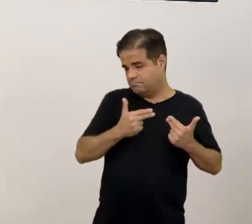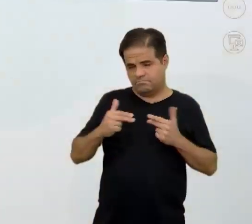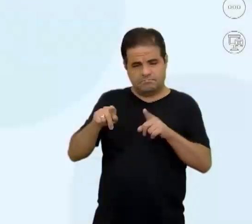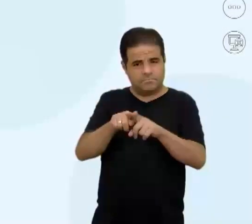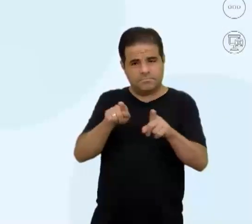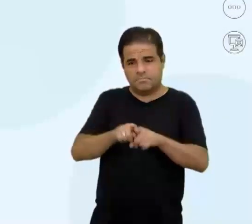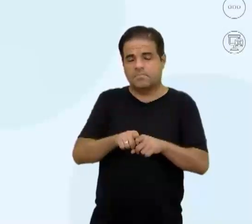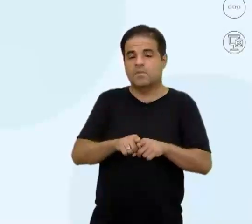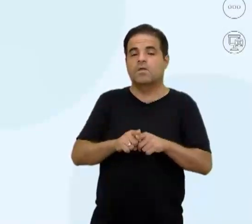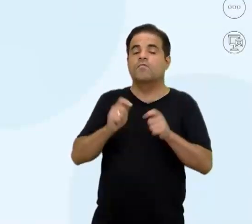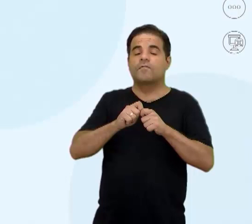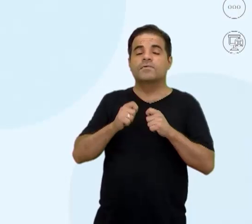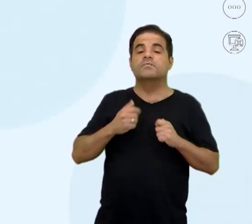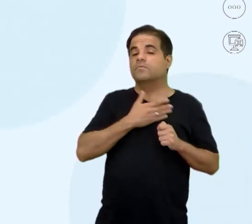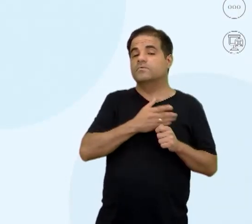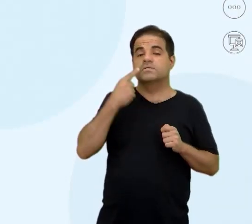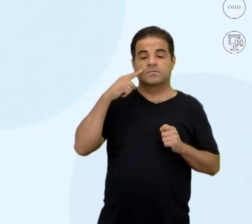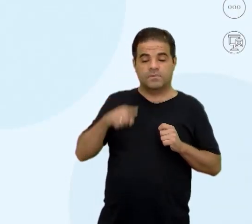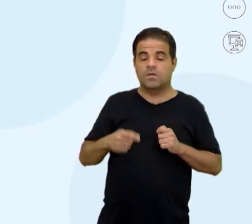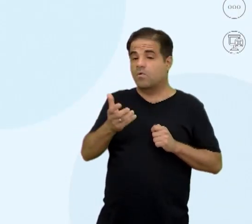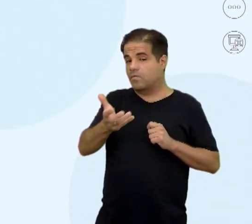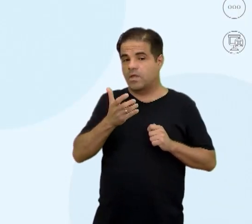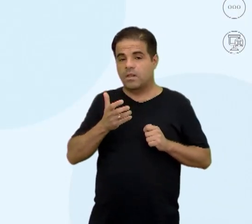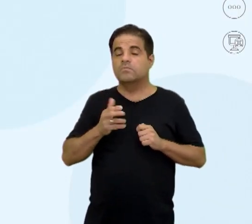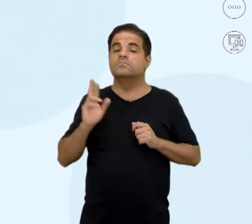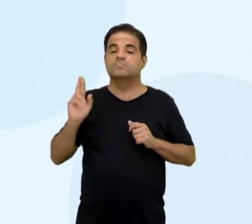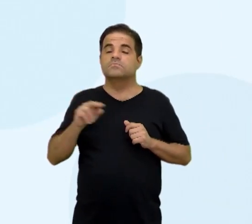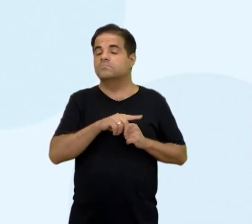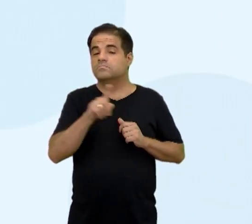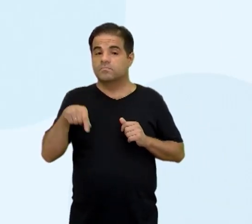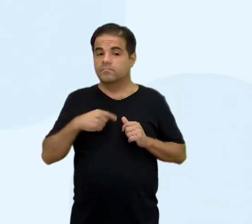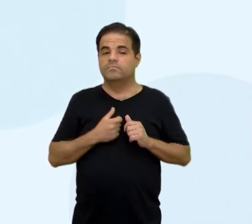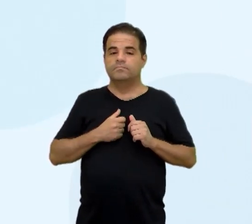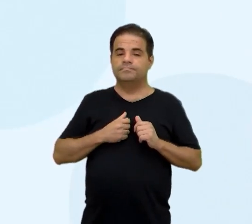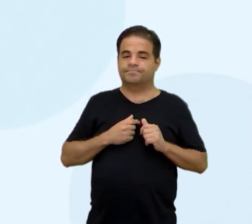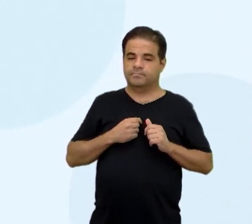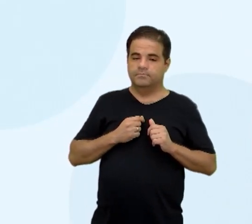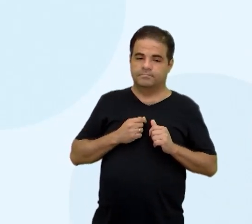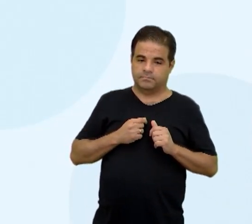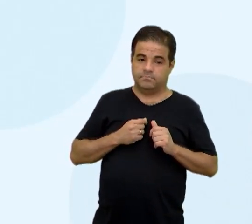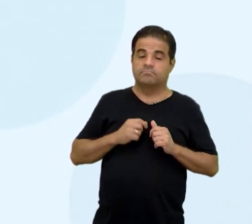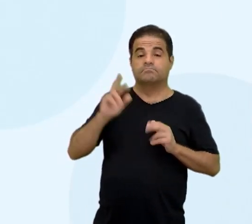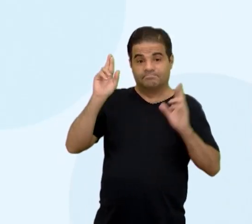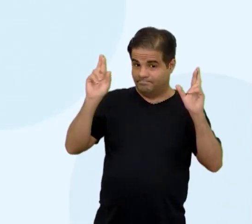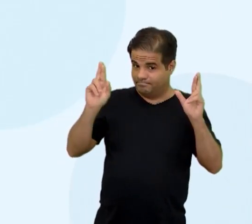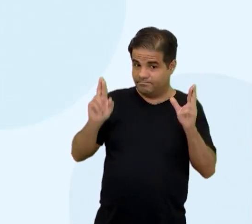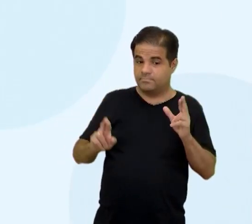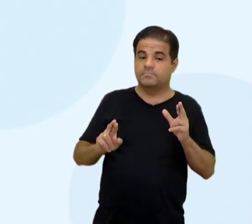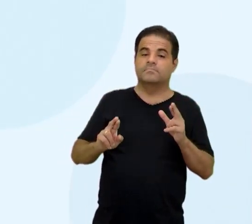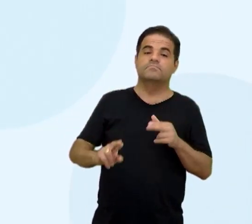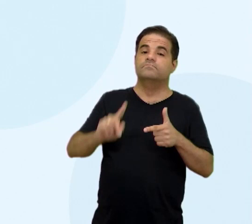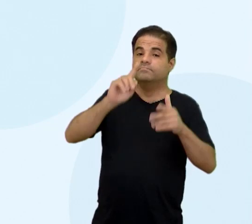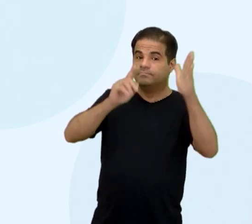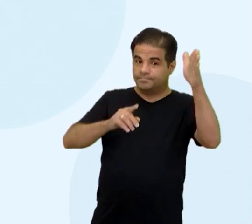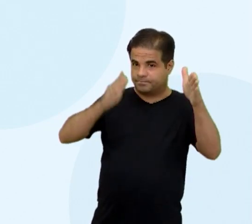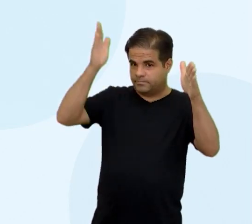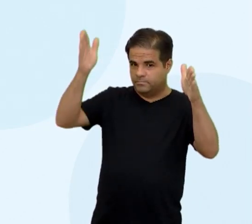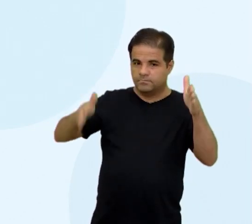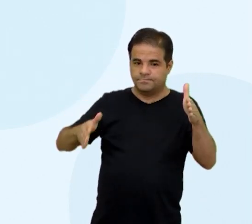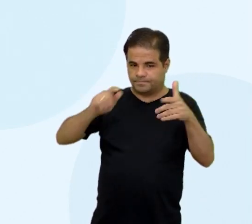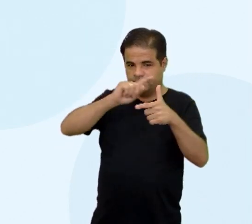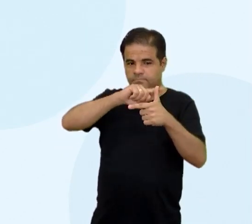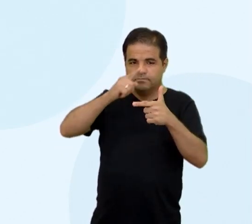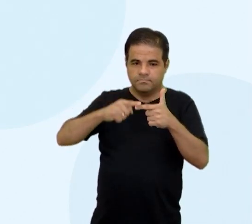bom? Vou fazer aqui pra vocês, ó. Eu espero que seja neste caso aqui, o caso lado, ângulo, lado, porque nós temos